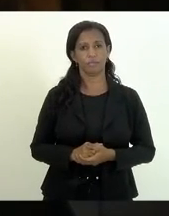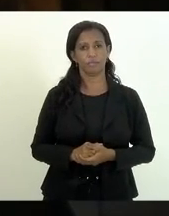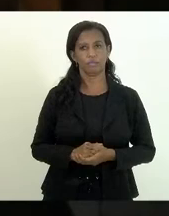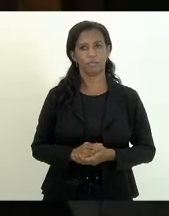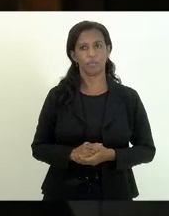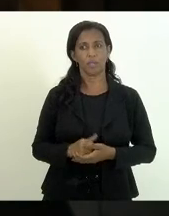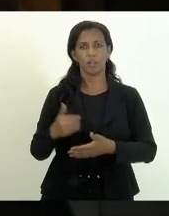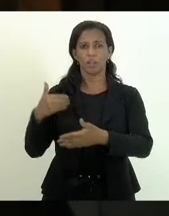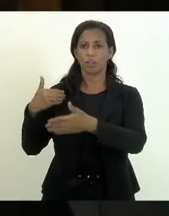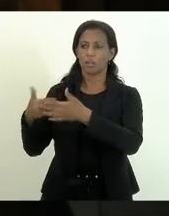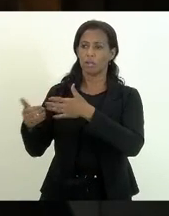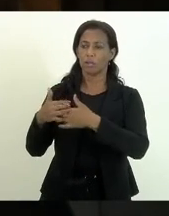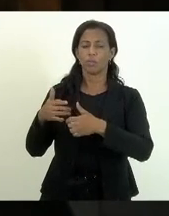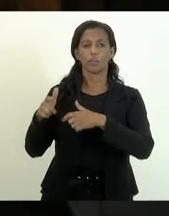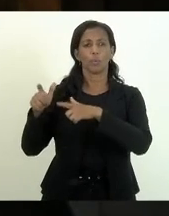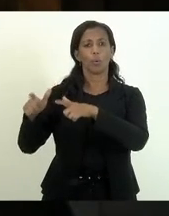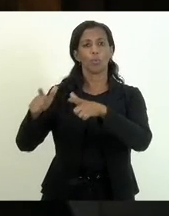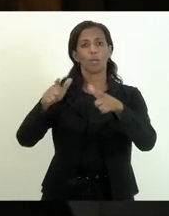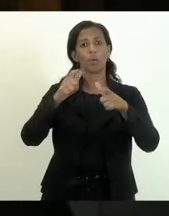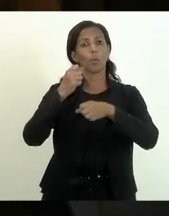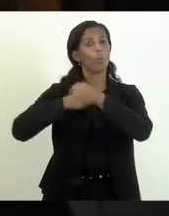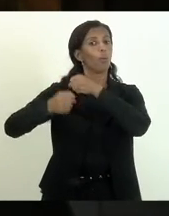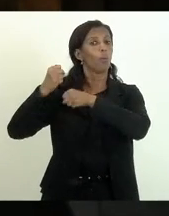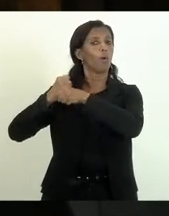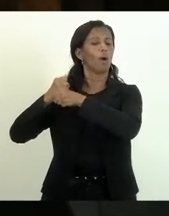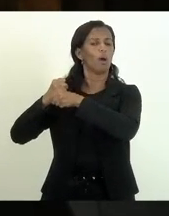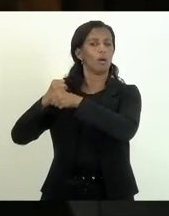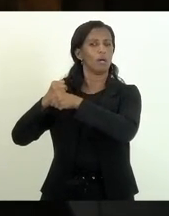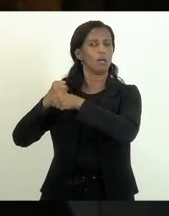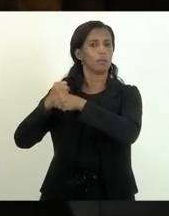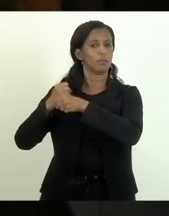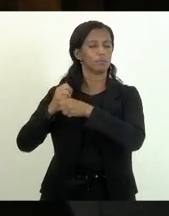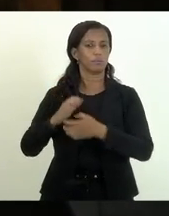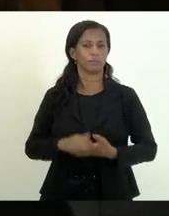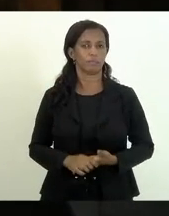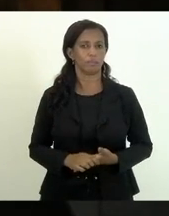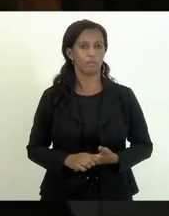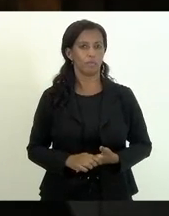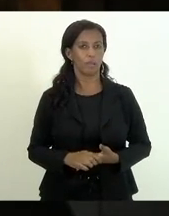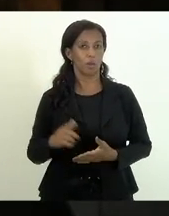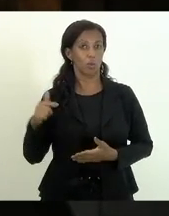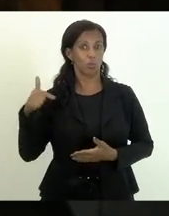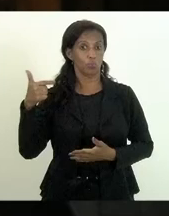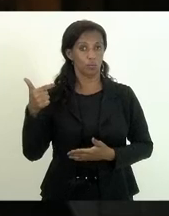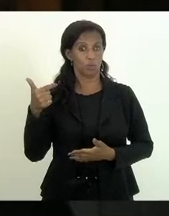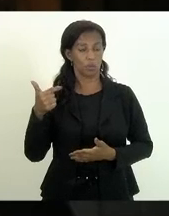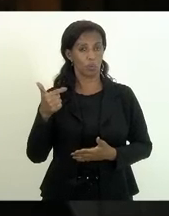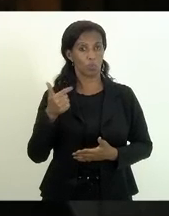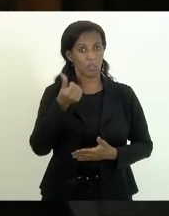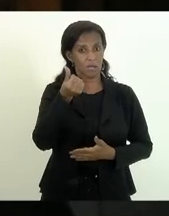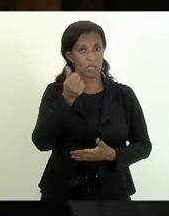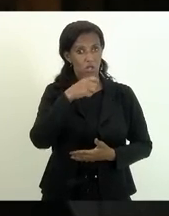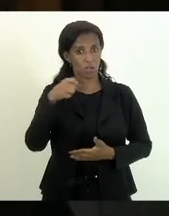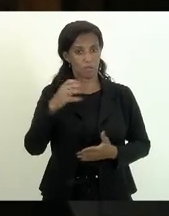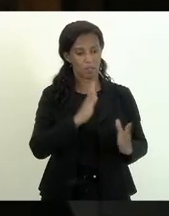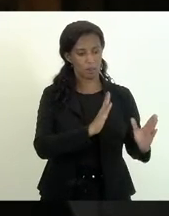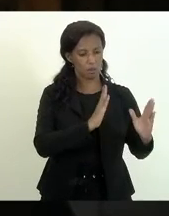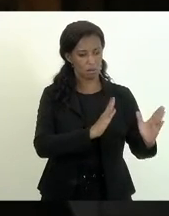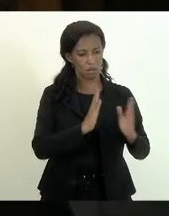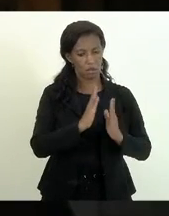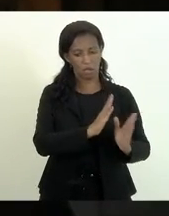de qualquer outro ano que seja depois do segundo semestre de